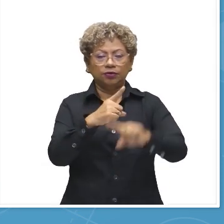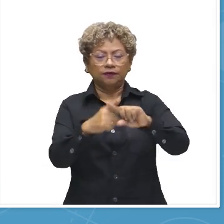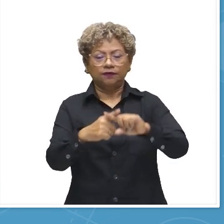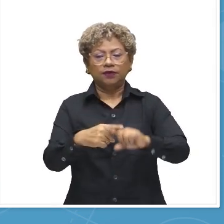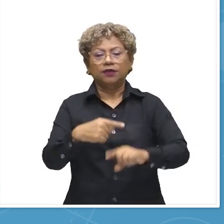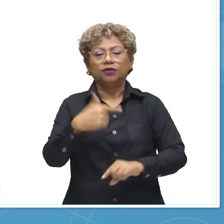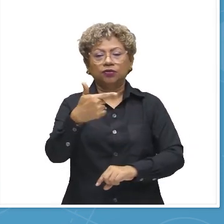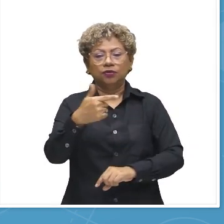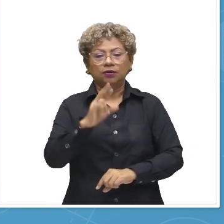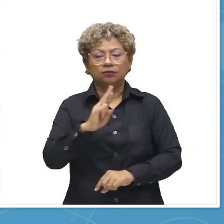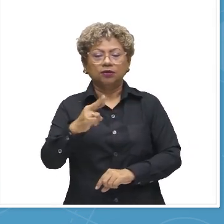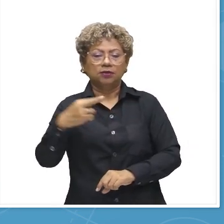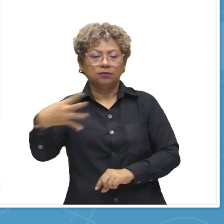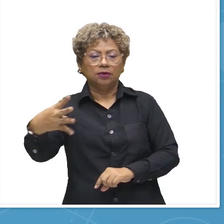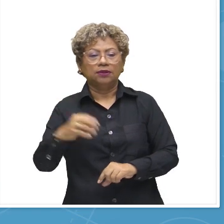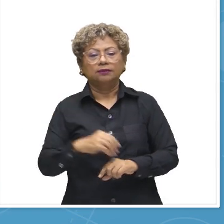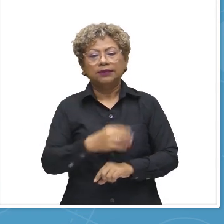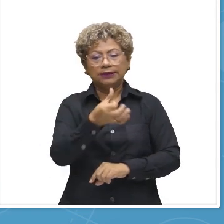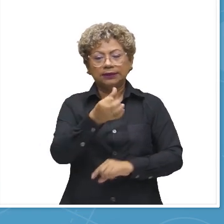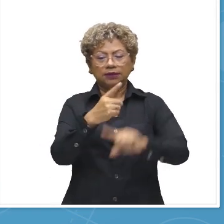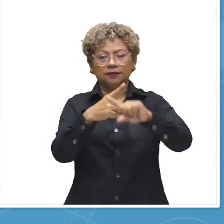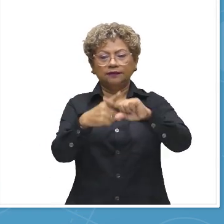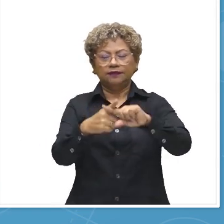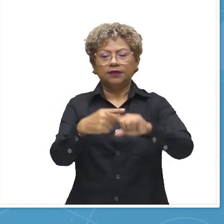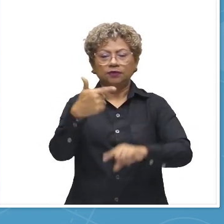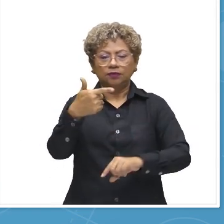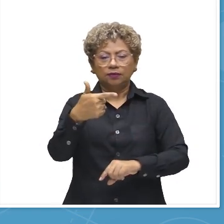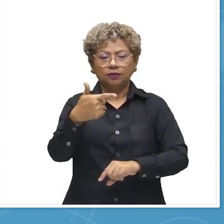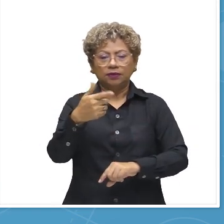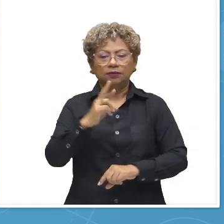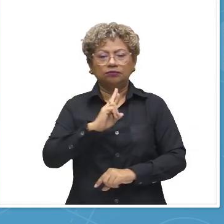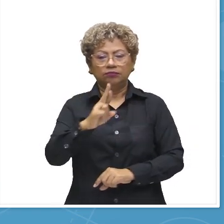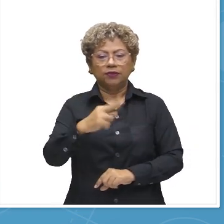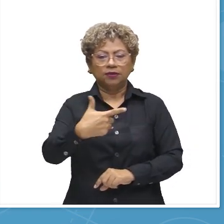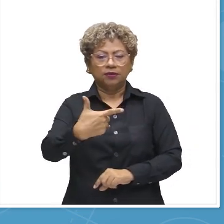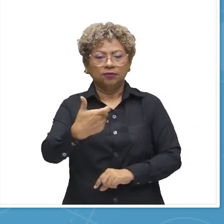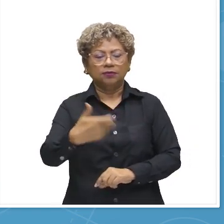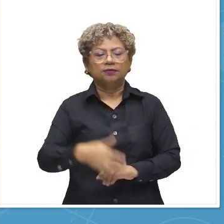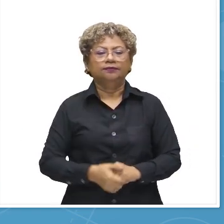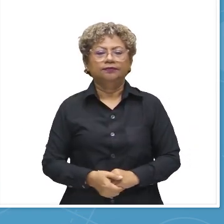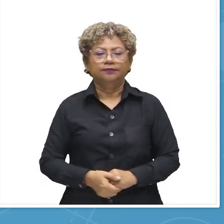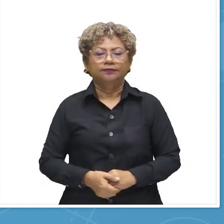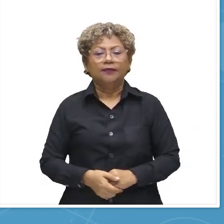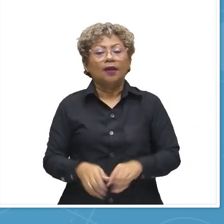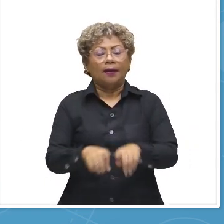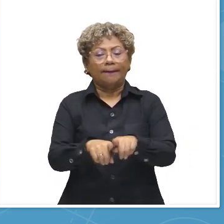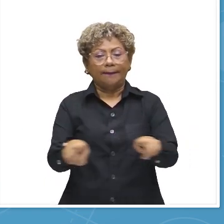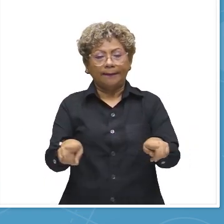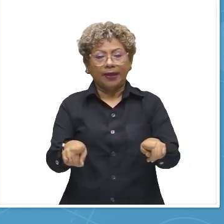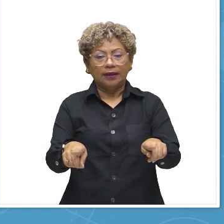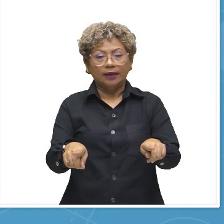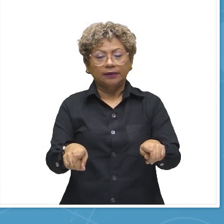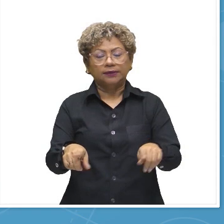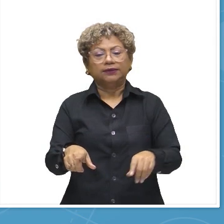igual a 4. E 6 vezes 2 é igual a 12. Apesar de